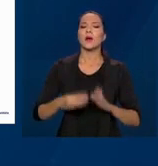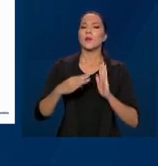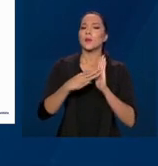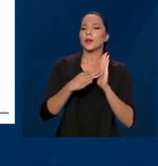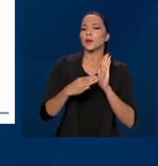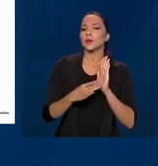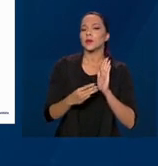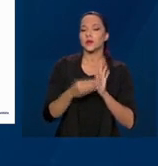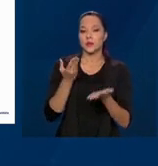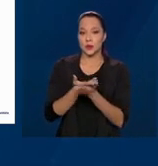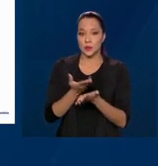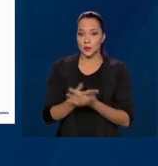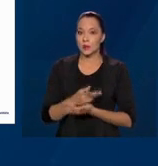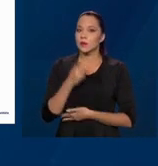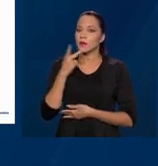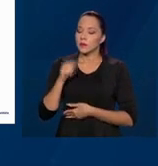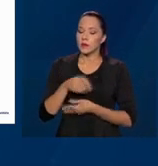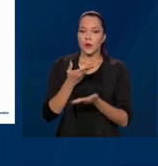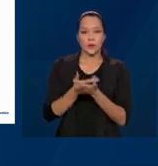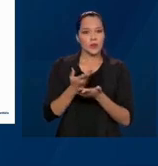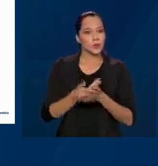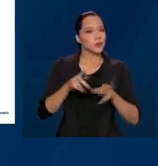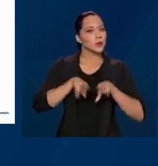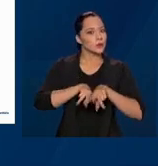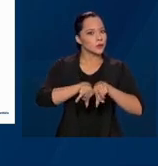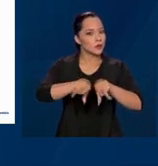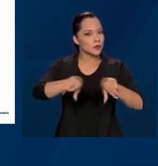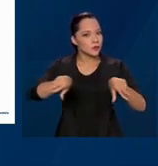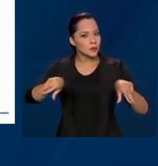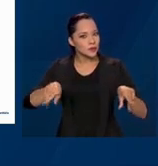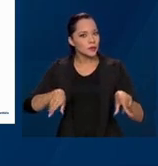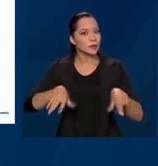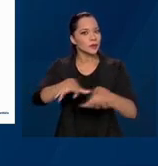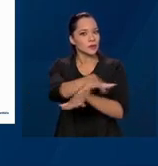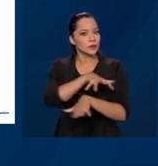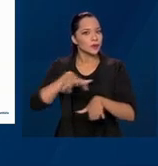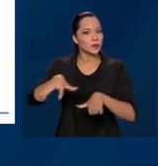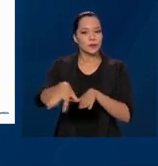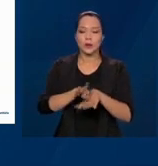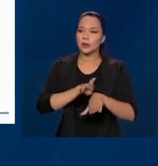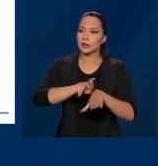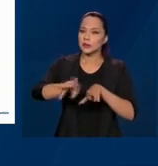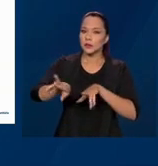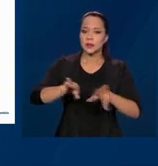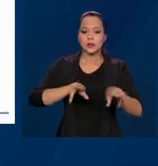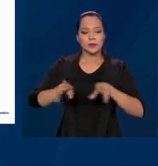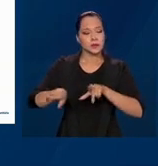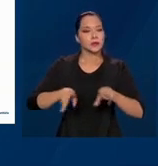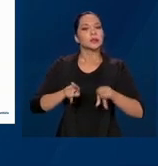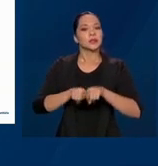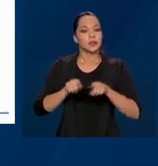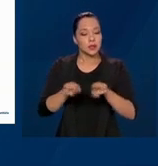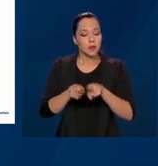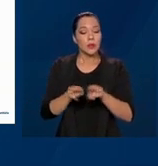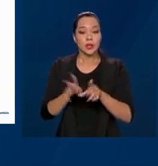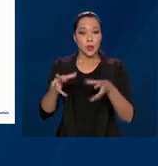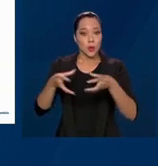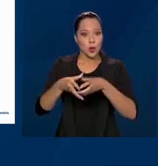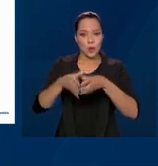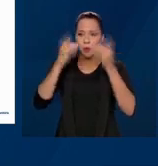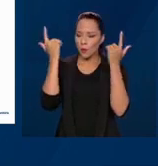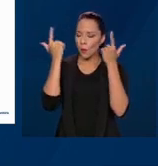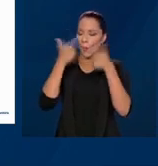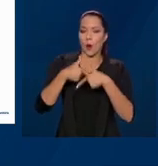né? Como eu disse, foi um estudo randomizado, multicêntrico, guiado por desfecho, duplo cego, controlado por placebo, como eu já